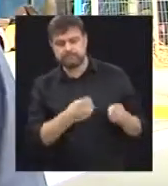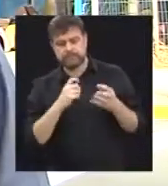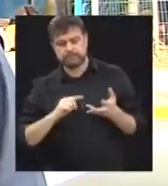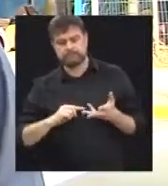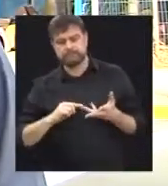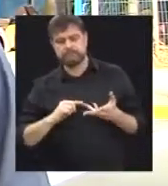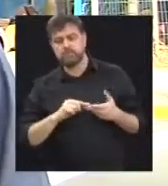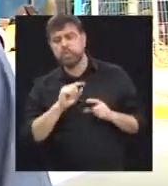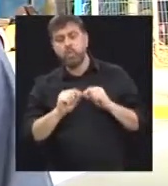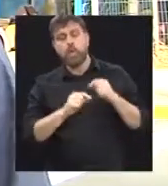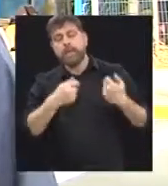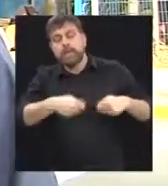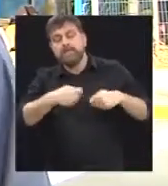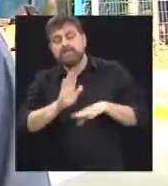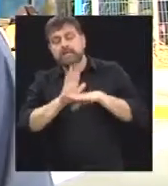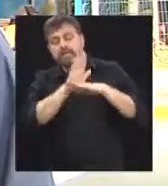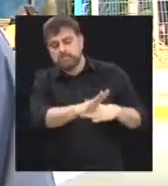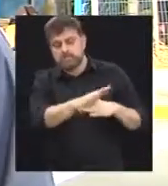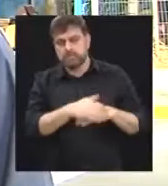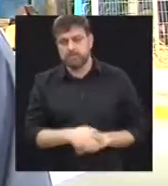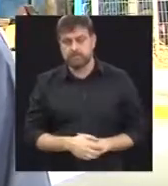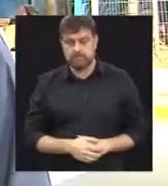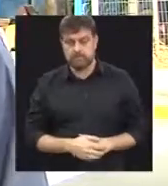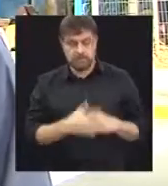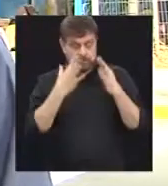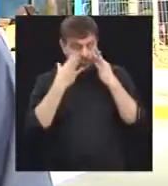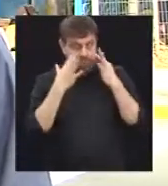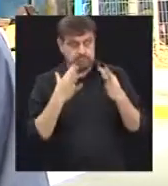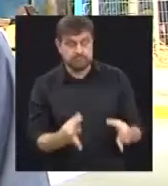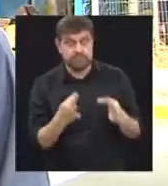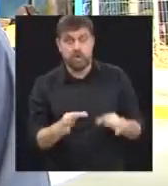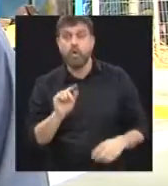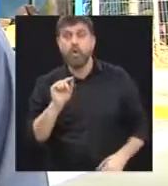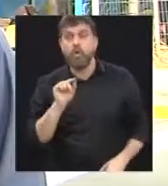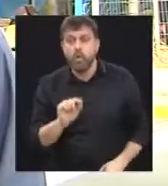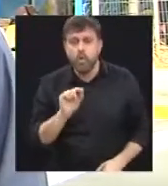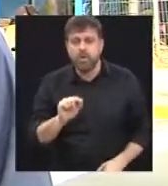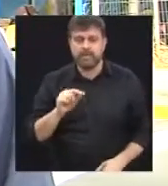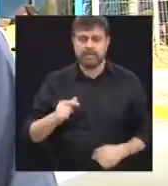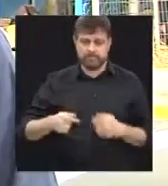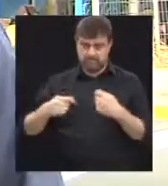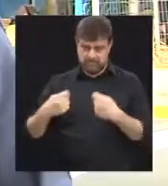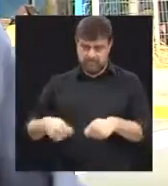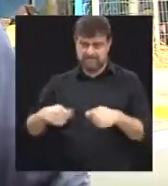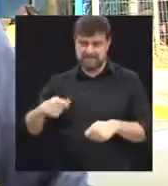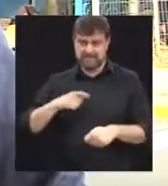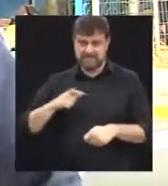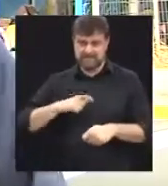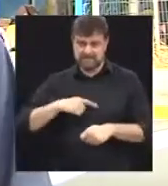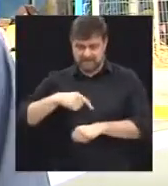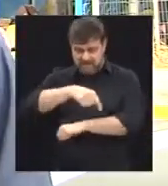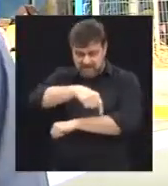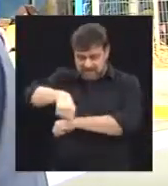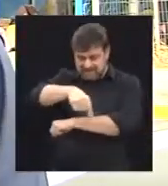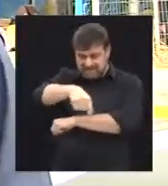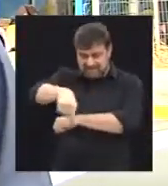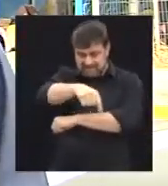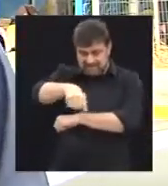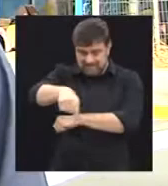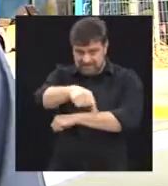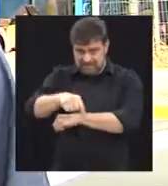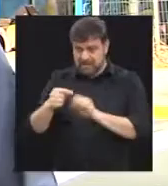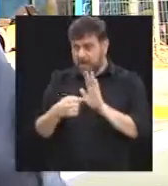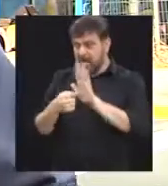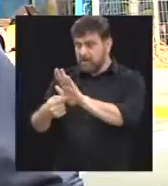levantando as demandas, né, dessa escola. E o que me chamou muita atenção foi a necessidade de fazer uma demarcação